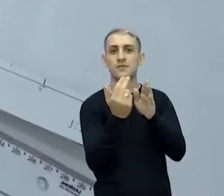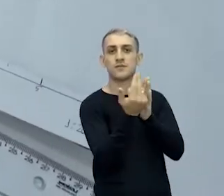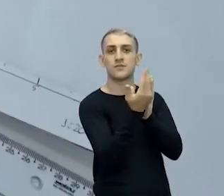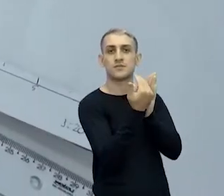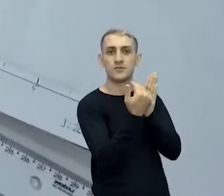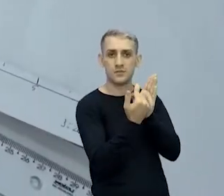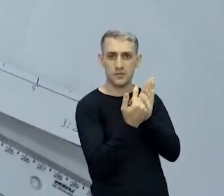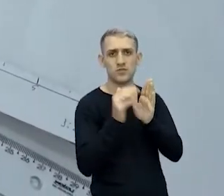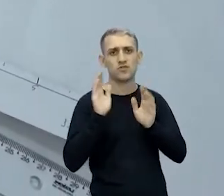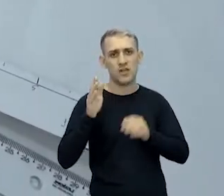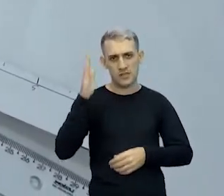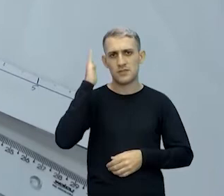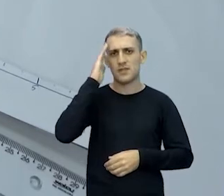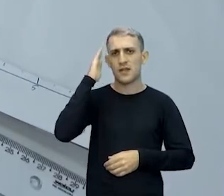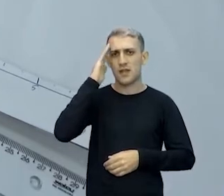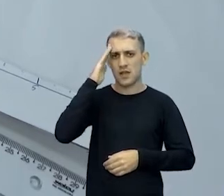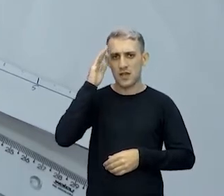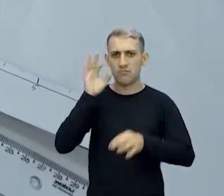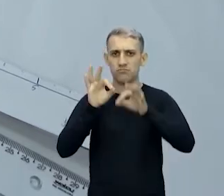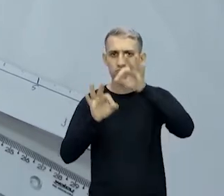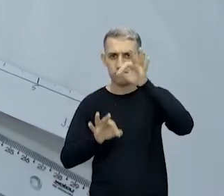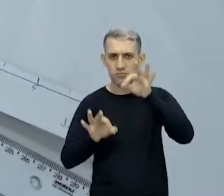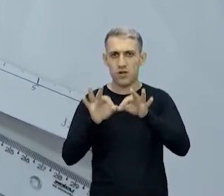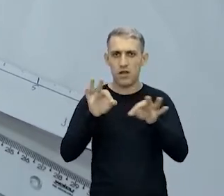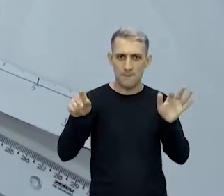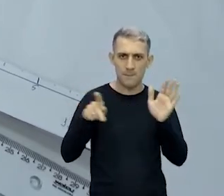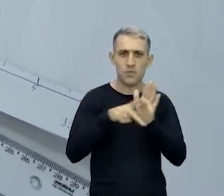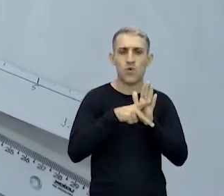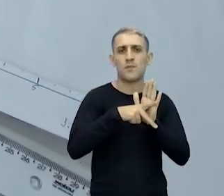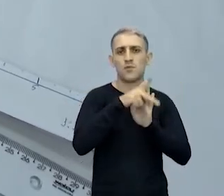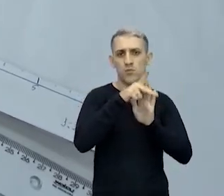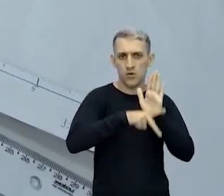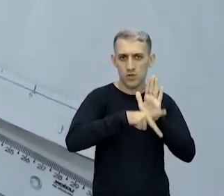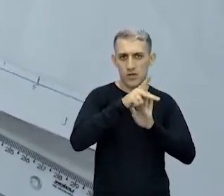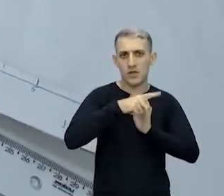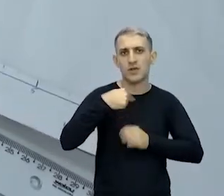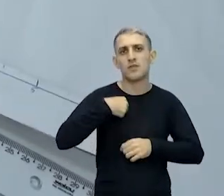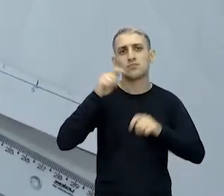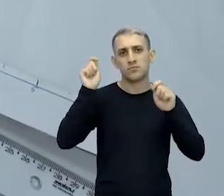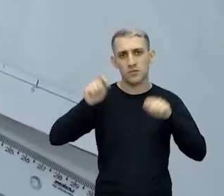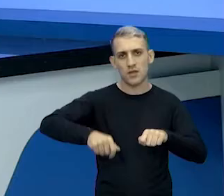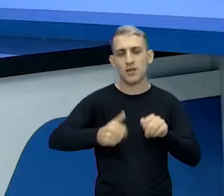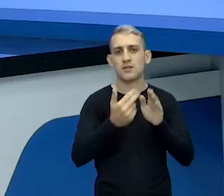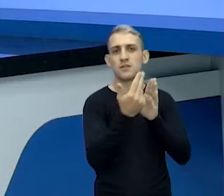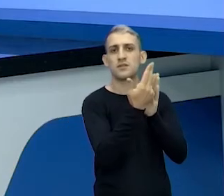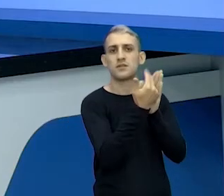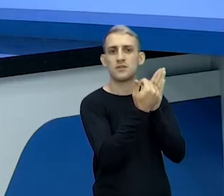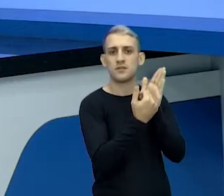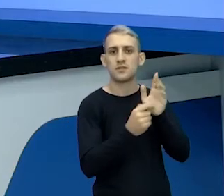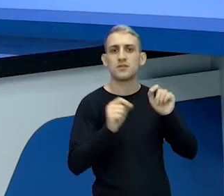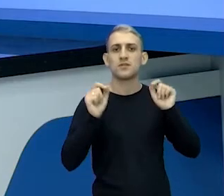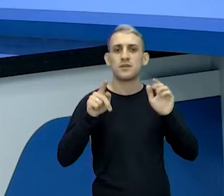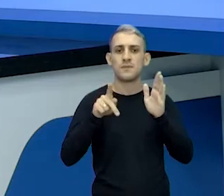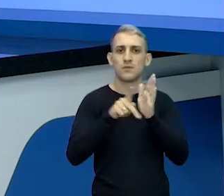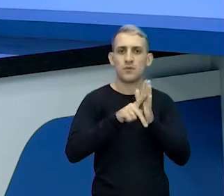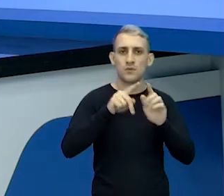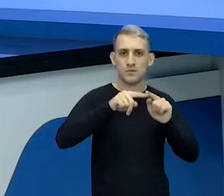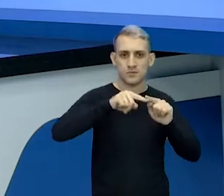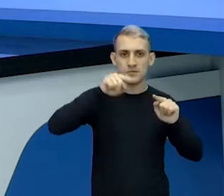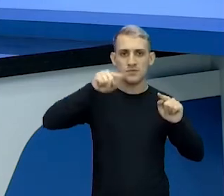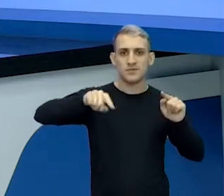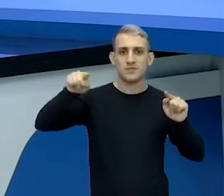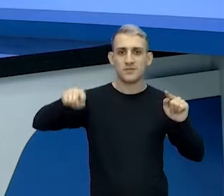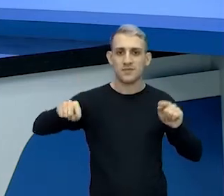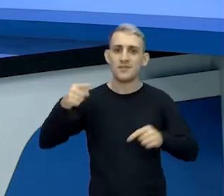já, sabendo a medida aí do meu projeto, eu já posso desenhar ele já em escala.